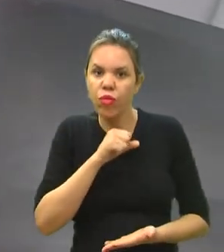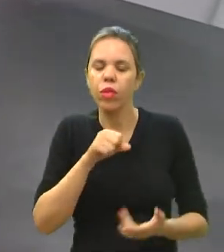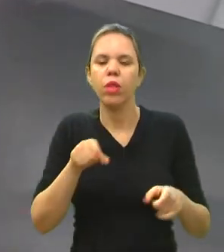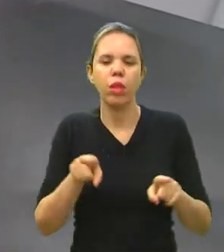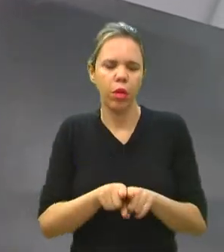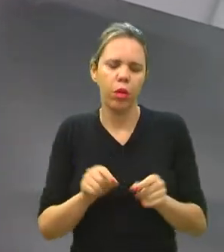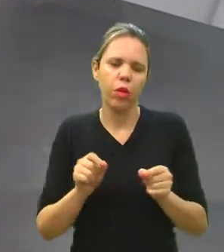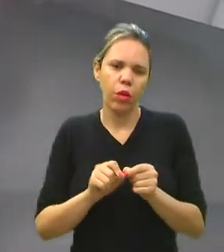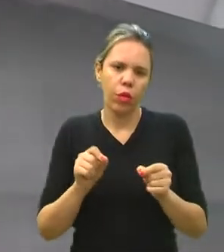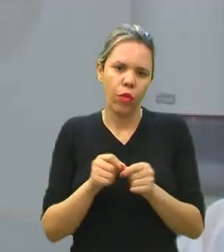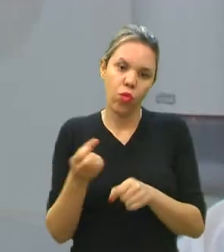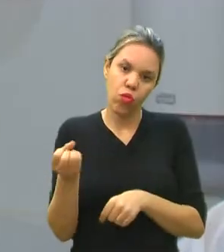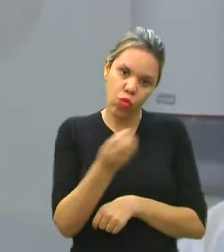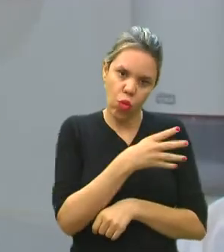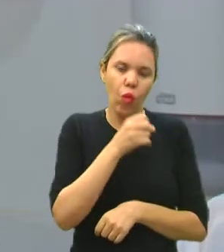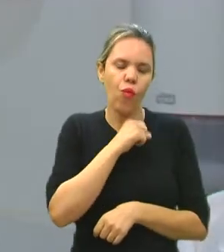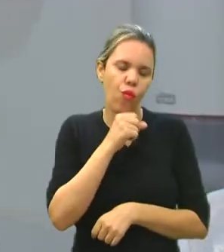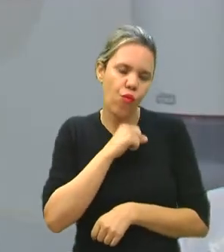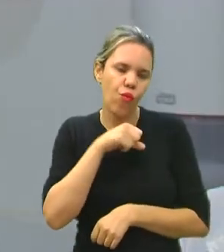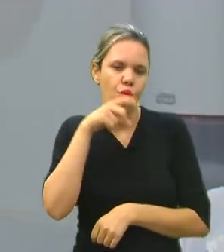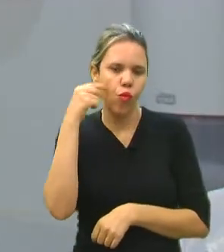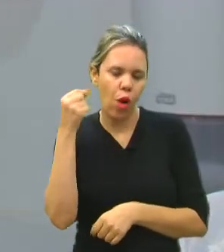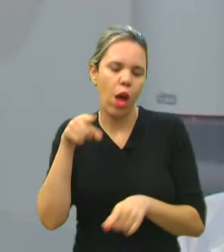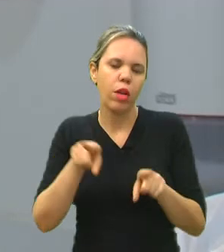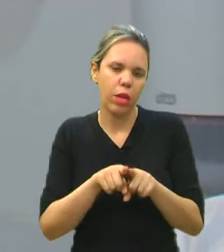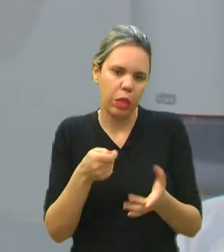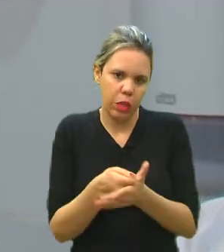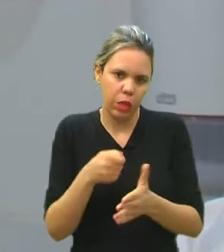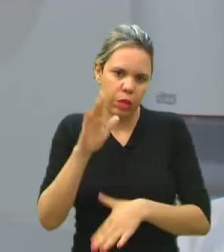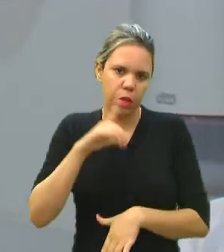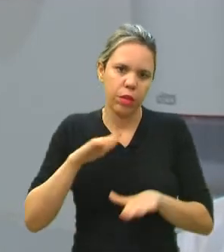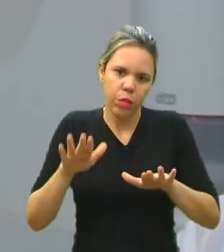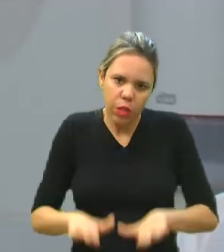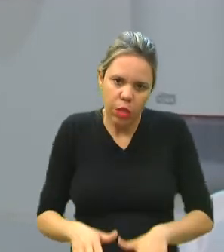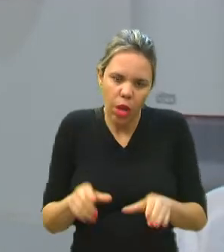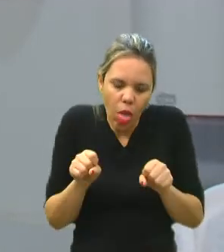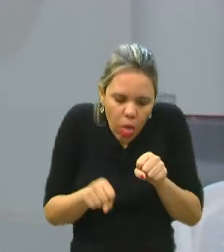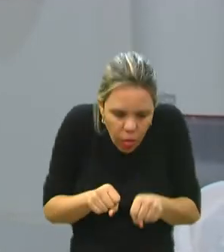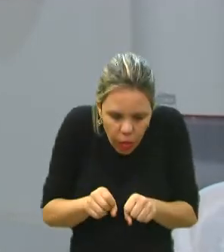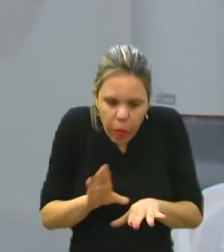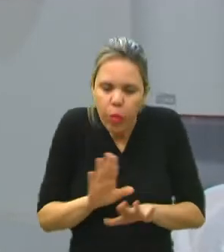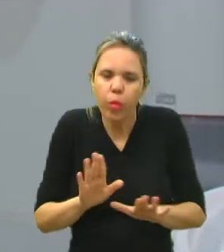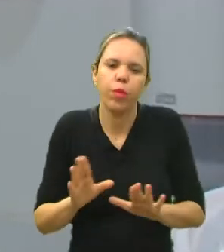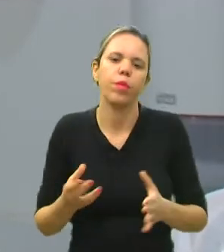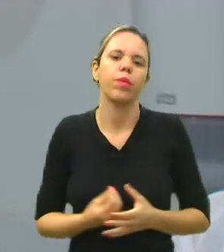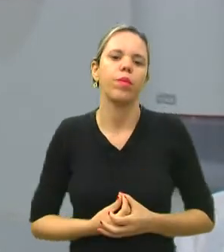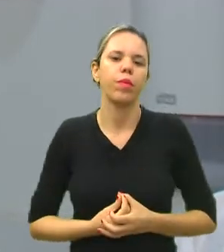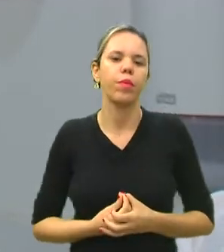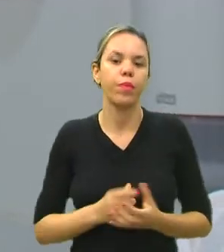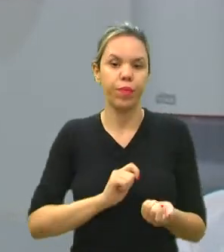também. Pode ser feito com os mais novos, mas os idosos exigem um pouco mais para não ter que abaixar tanto.